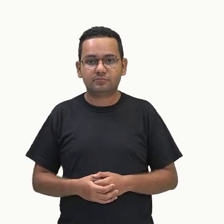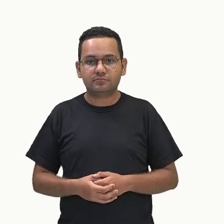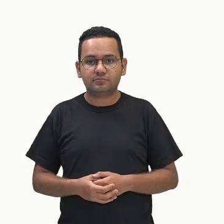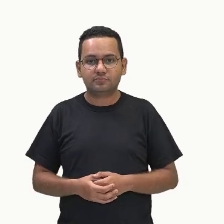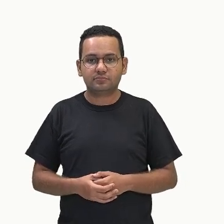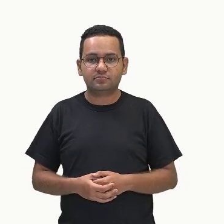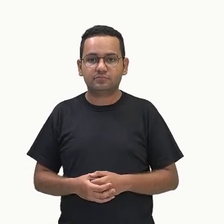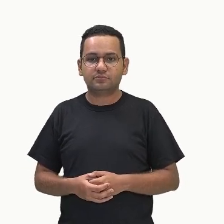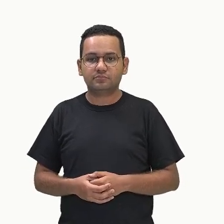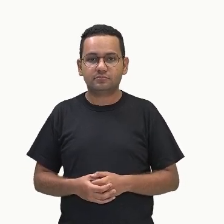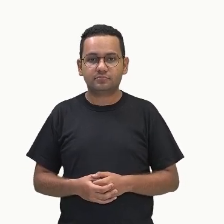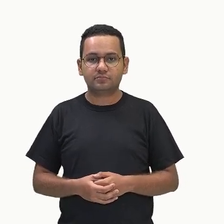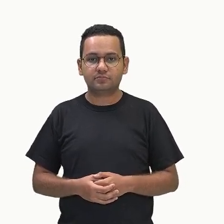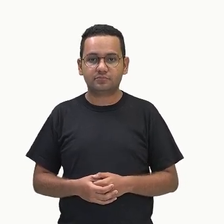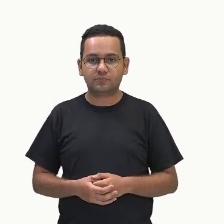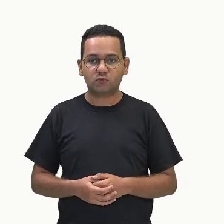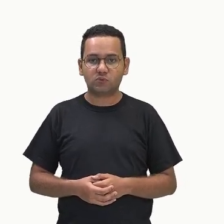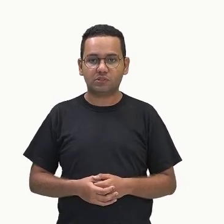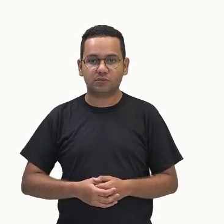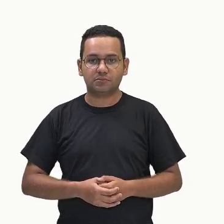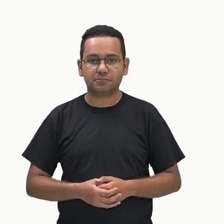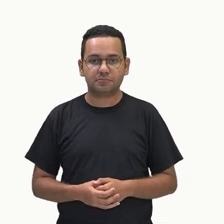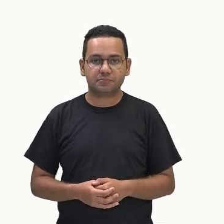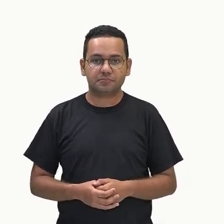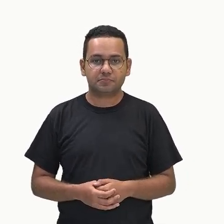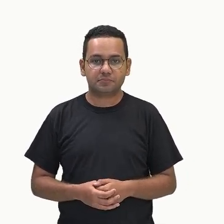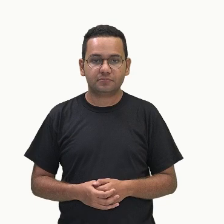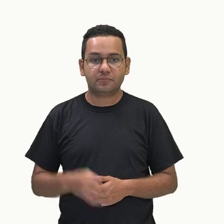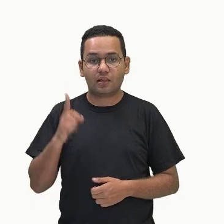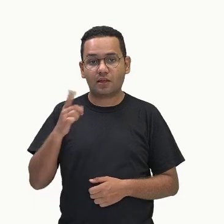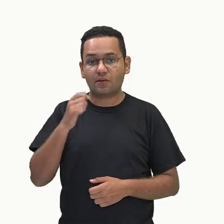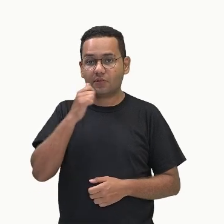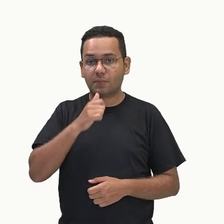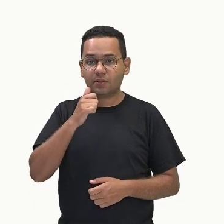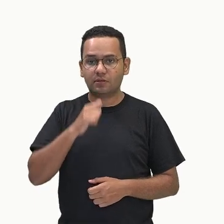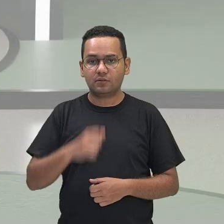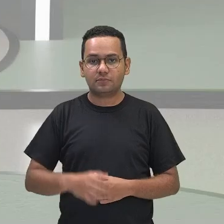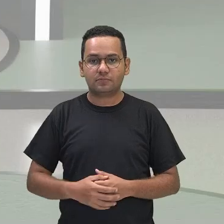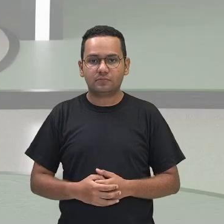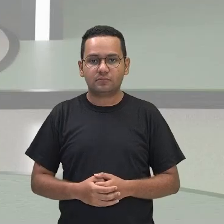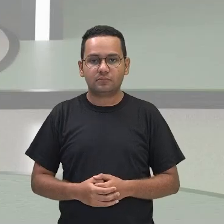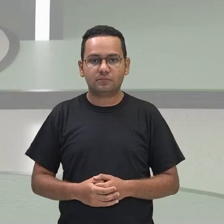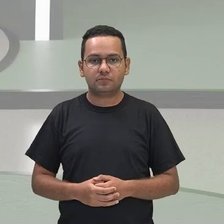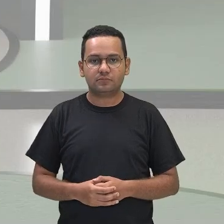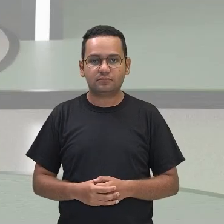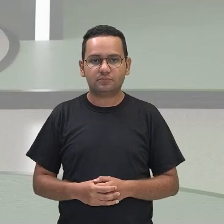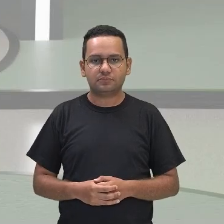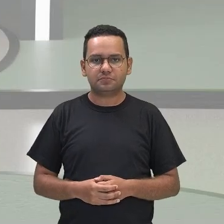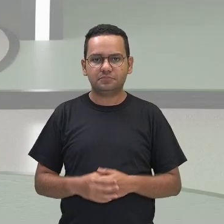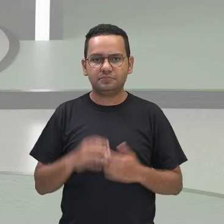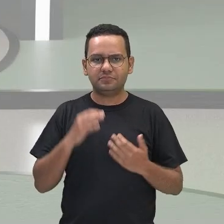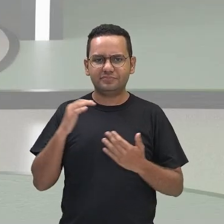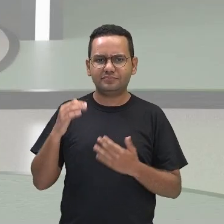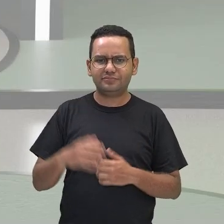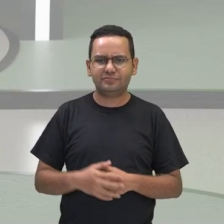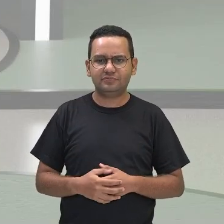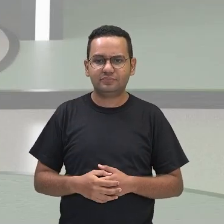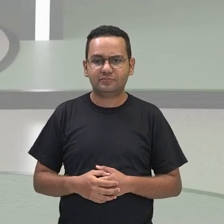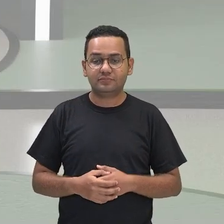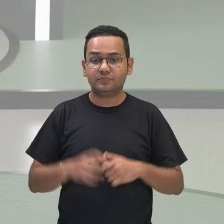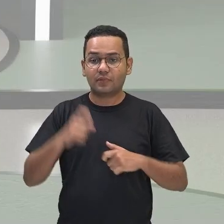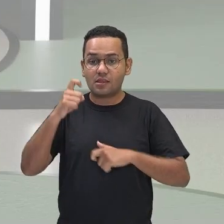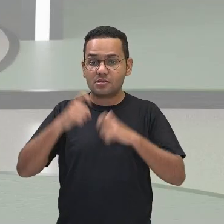Esse aparelho reprodutor é o aparelho reprodutor feminino. O sistema reprodutor feminino